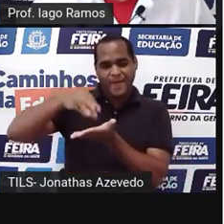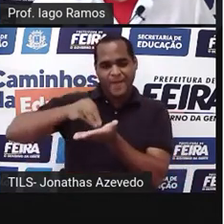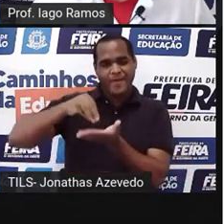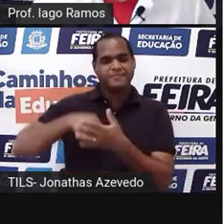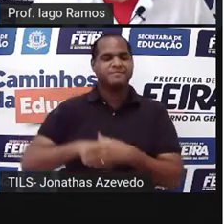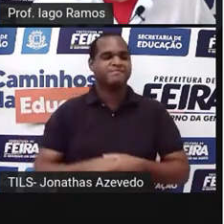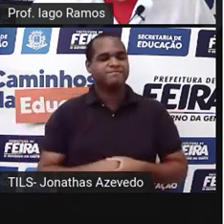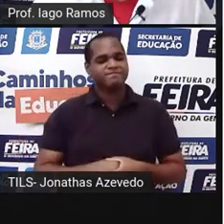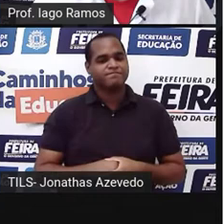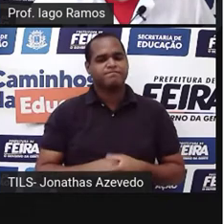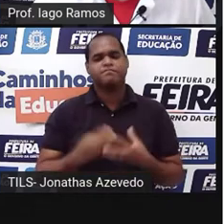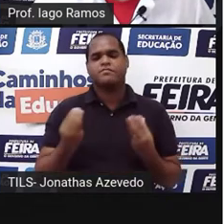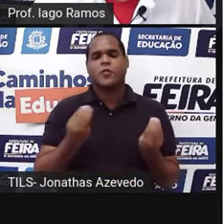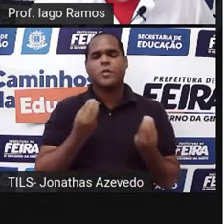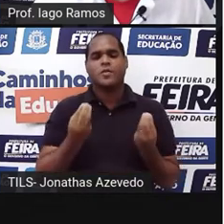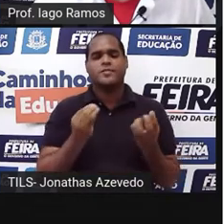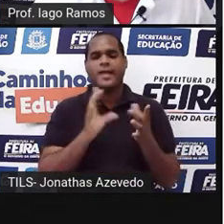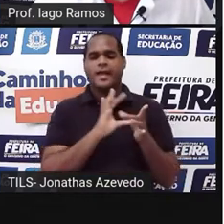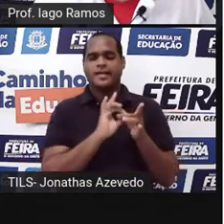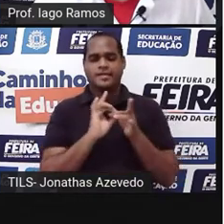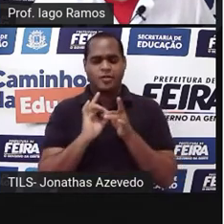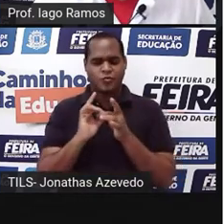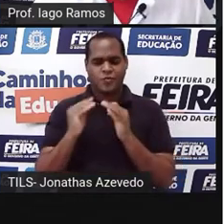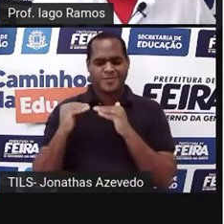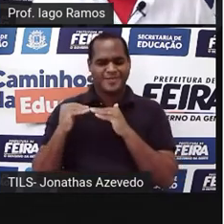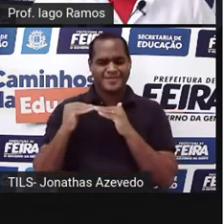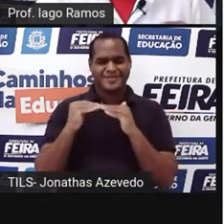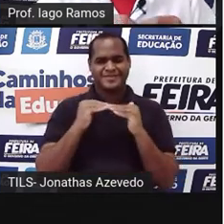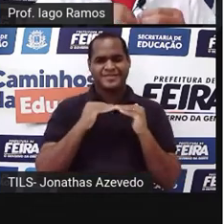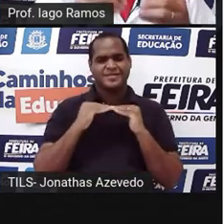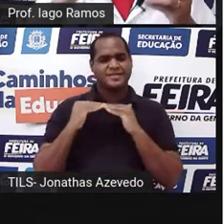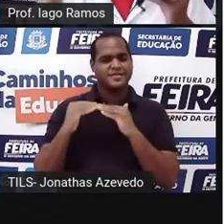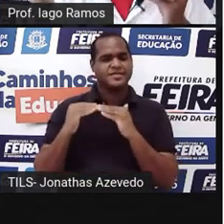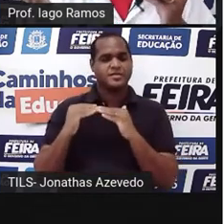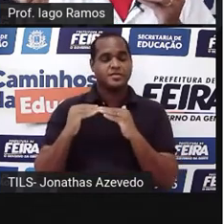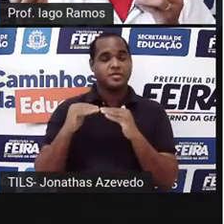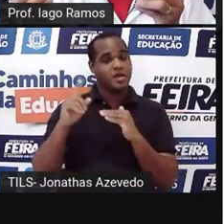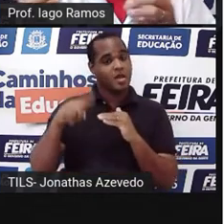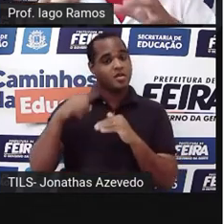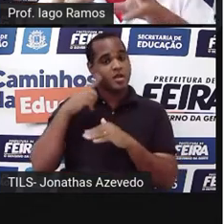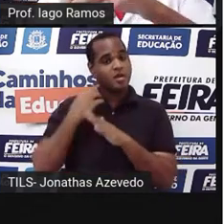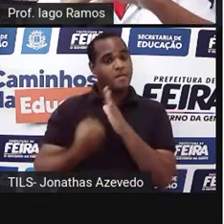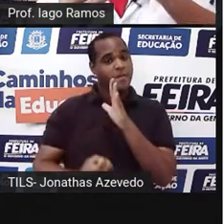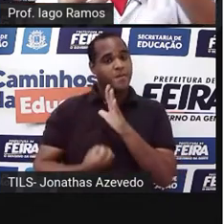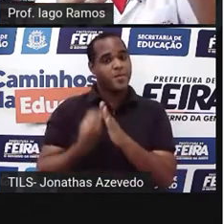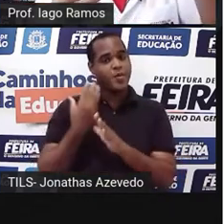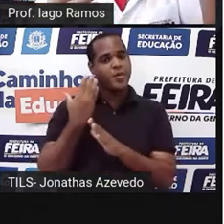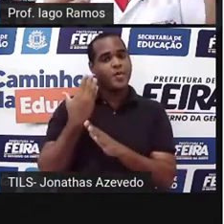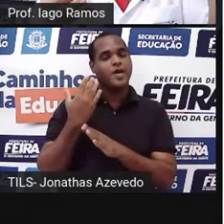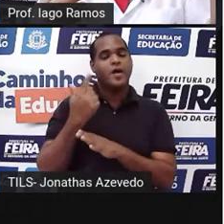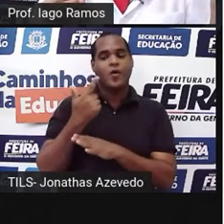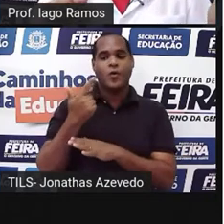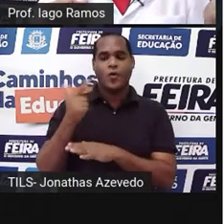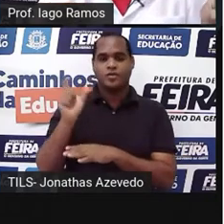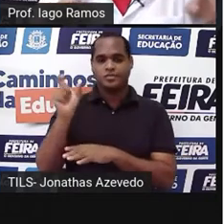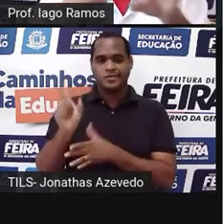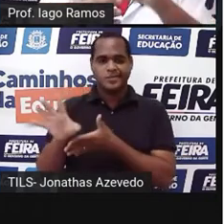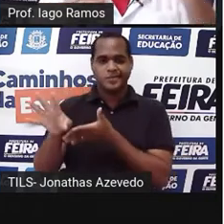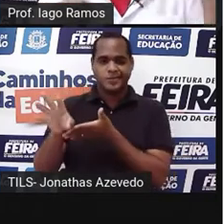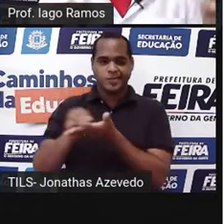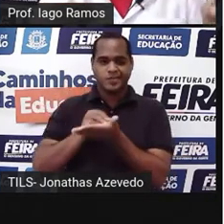Como assim? Relação de conformidade é que uma coisa surge conforme